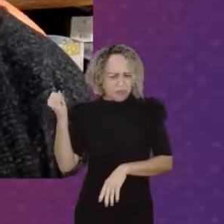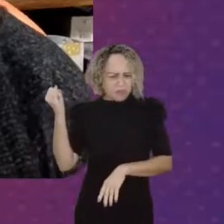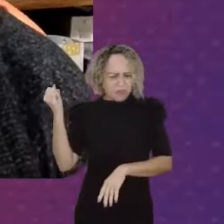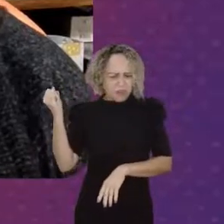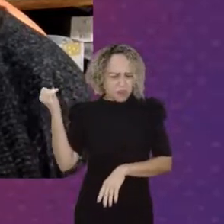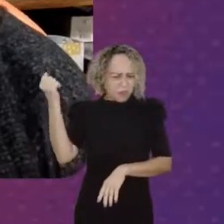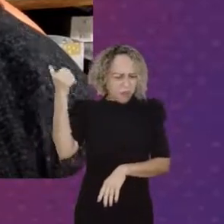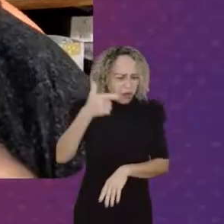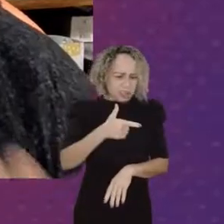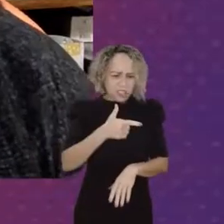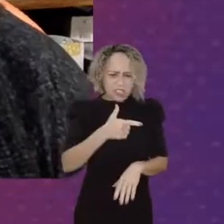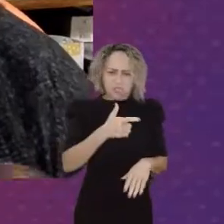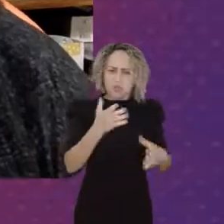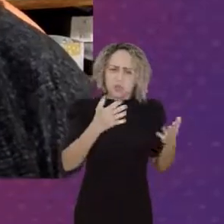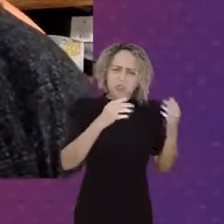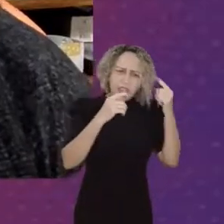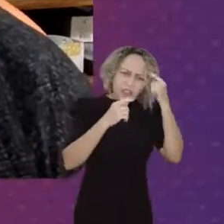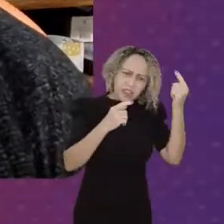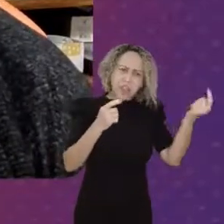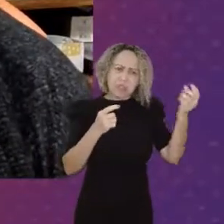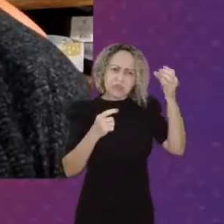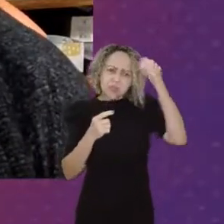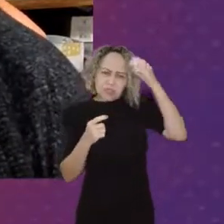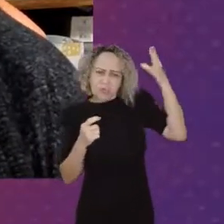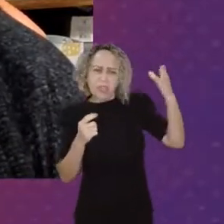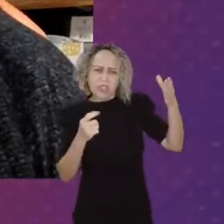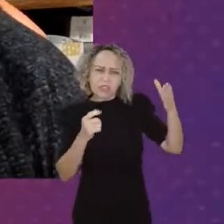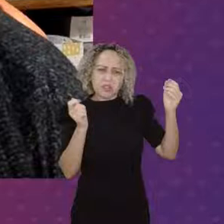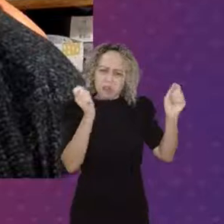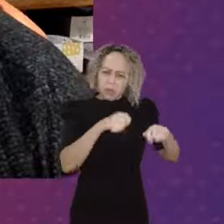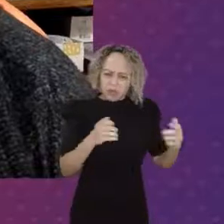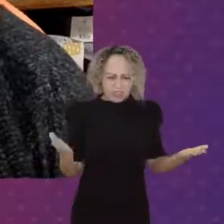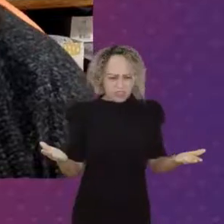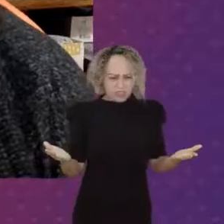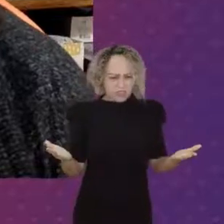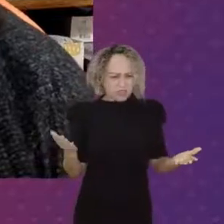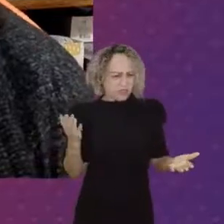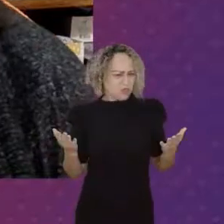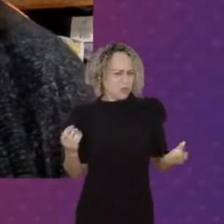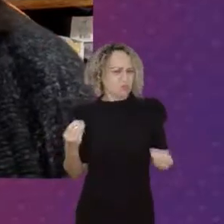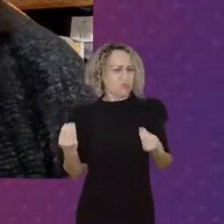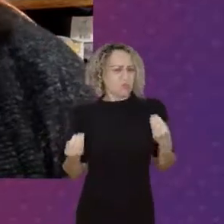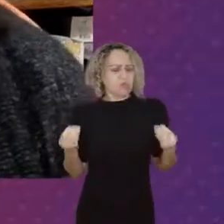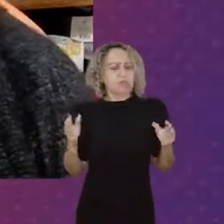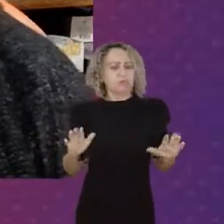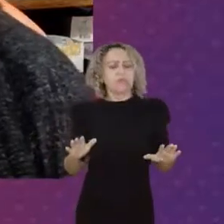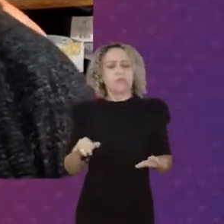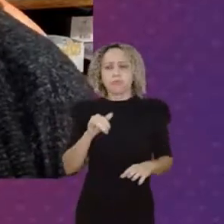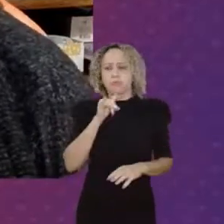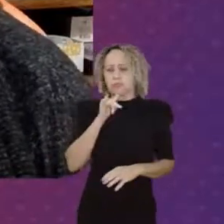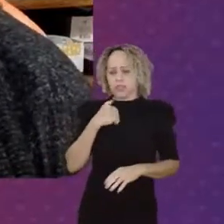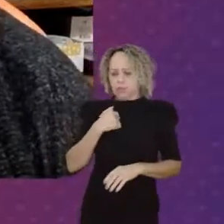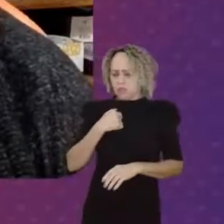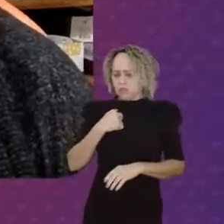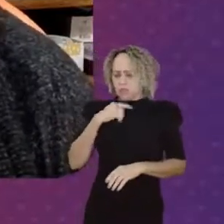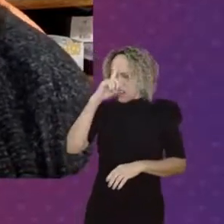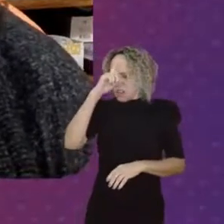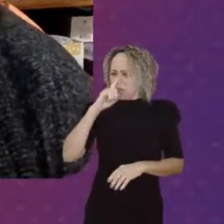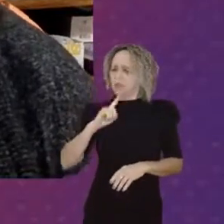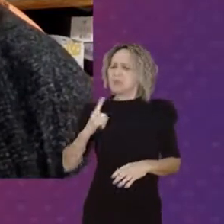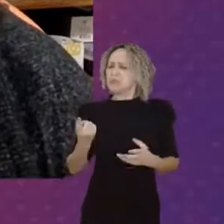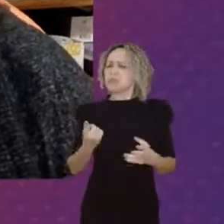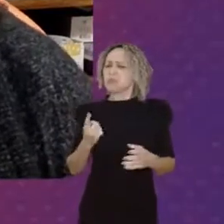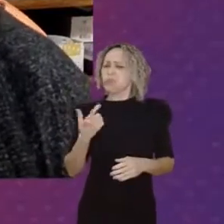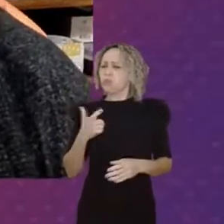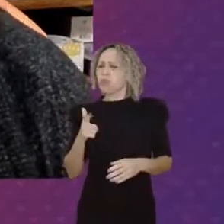quem interessa que o padrão, na verdade, seja o masculino. Porque se a gente falar, eu não tenho perfil para tal coisa, qual o perfil? É